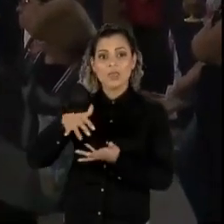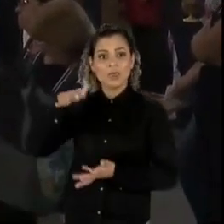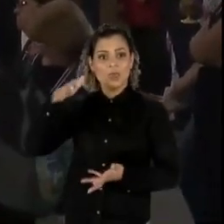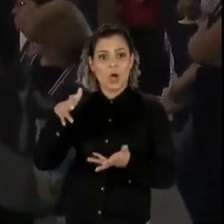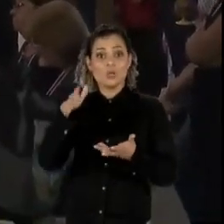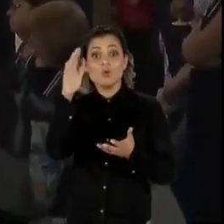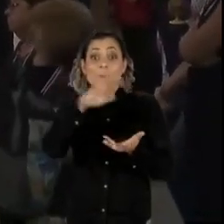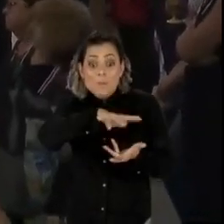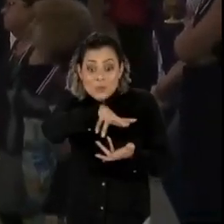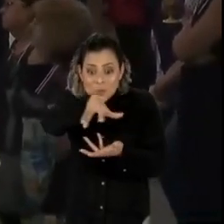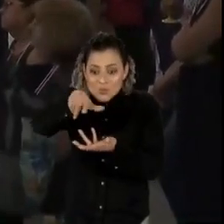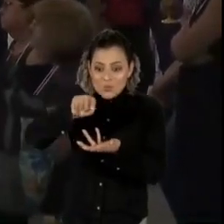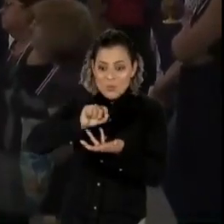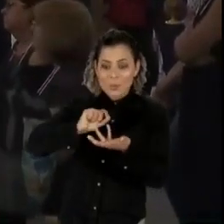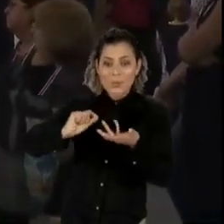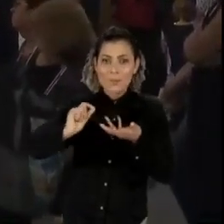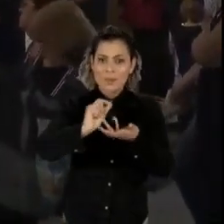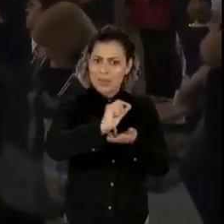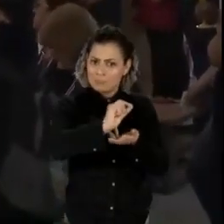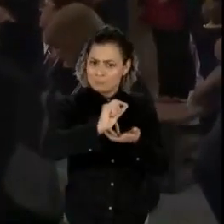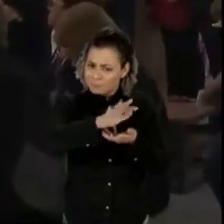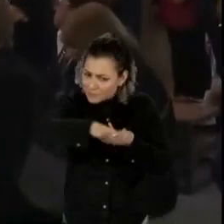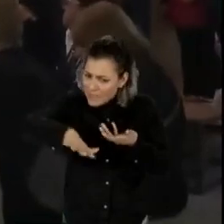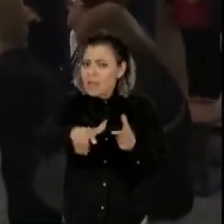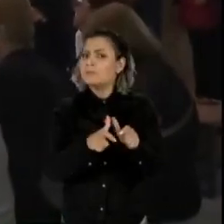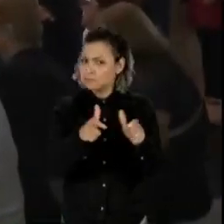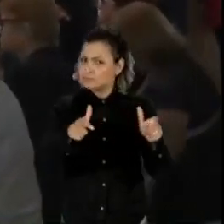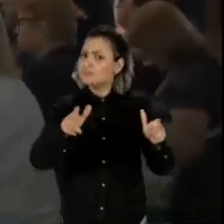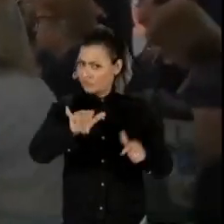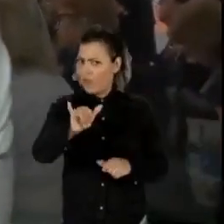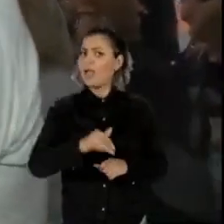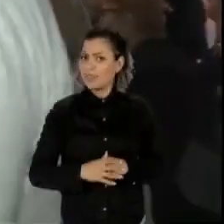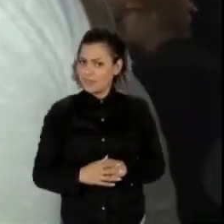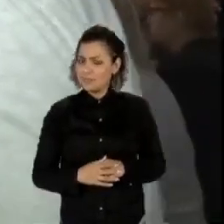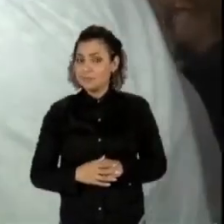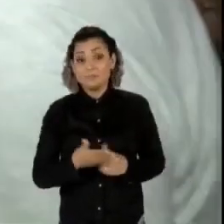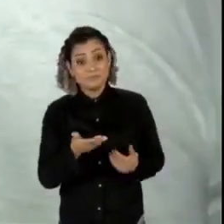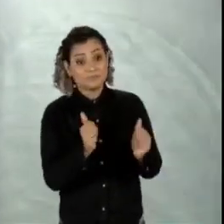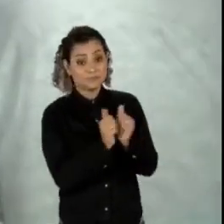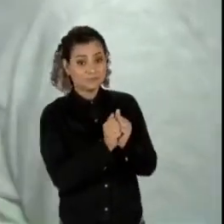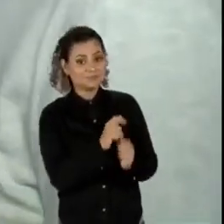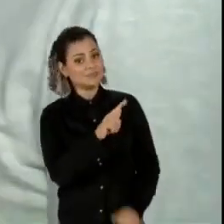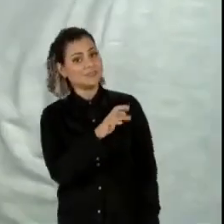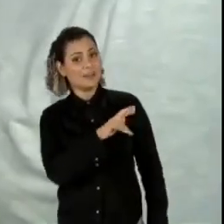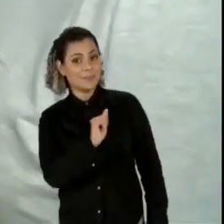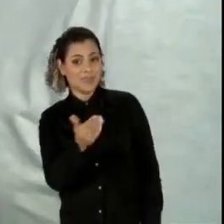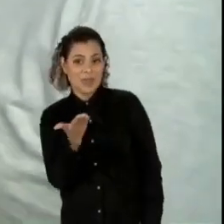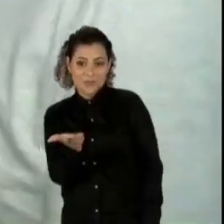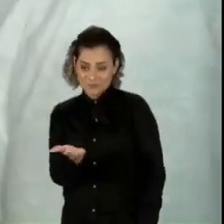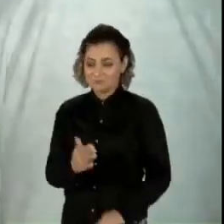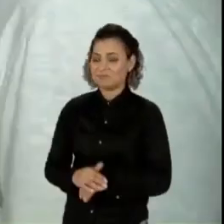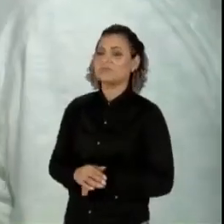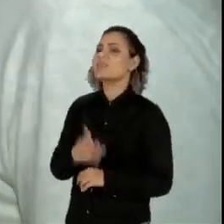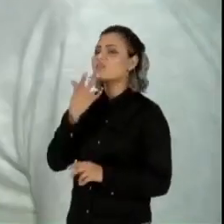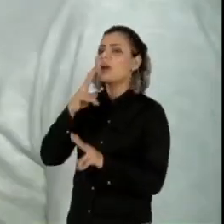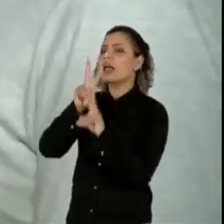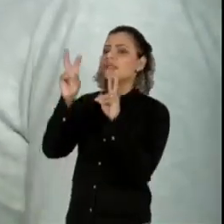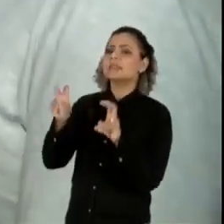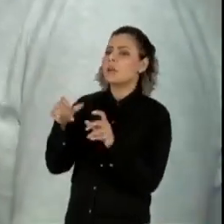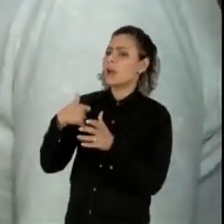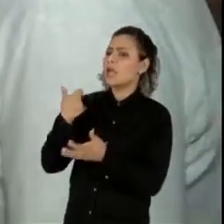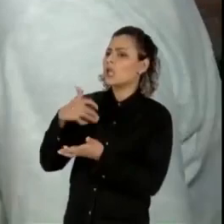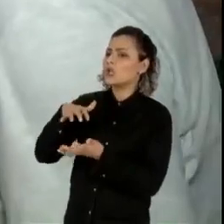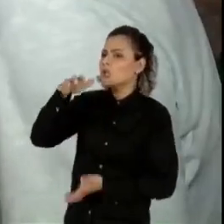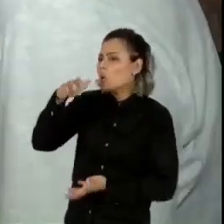espalhados e obviamente que esse mercado tende a crescer conforme eu disse 'eu todo lado gabriel alarcón aqui pra falar um pouquinho é como esse idoso